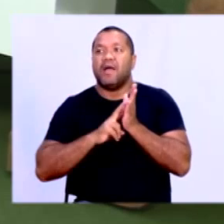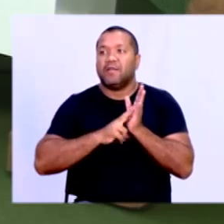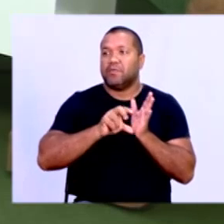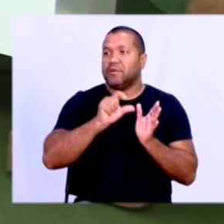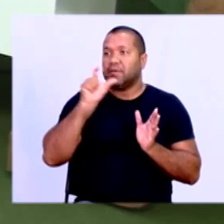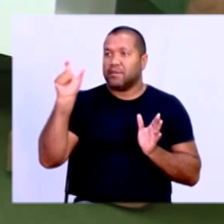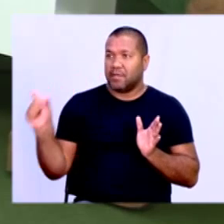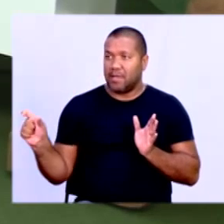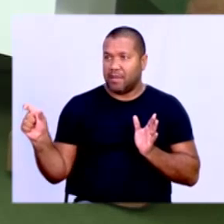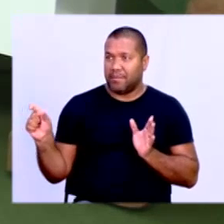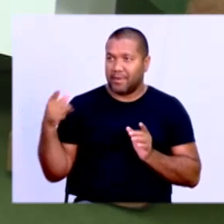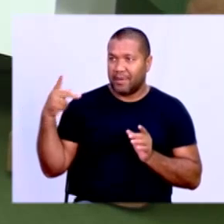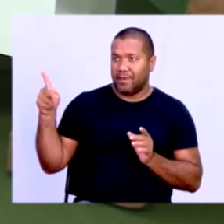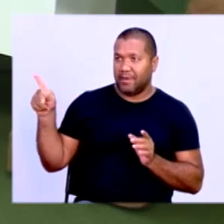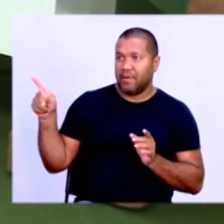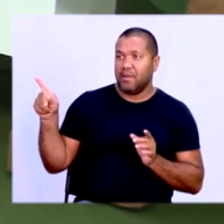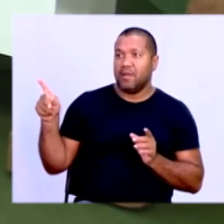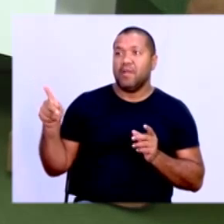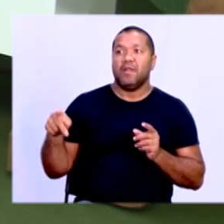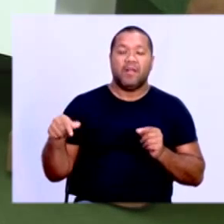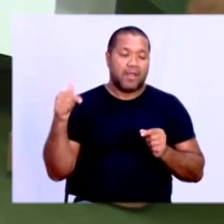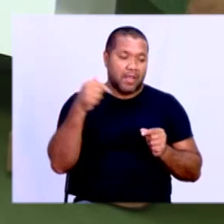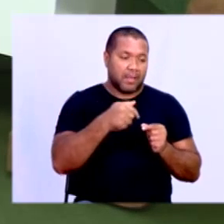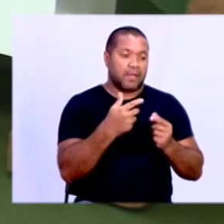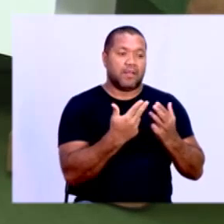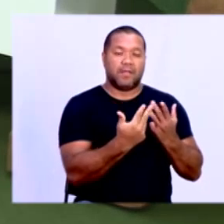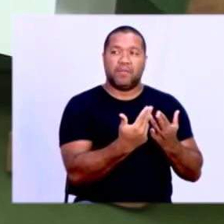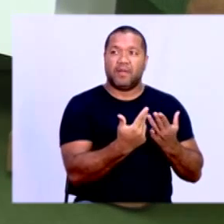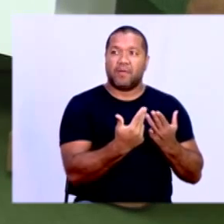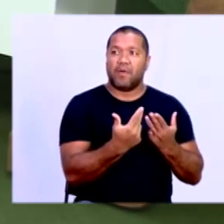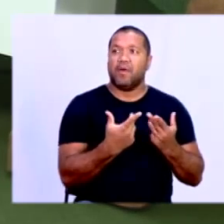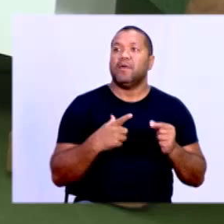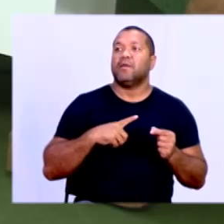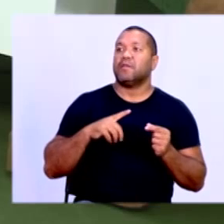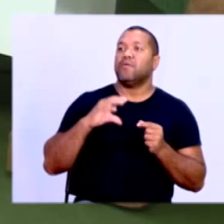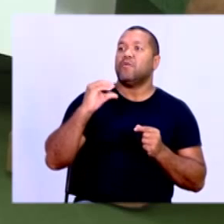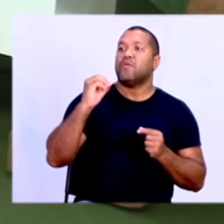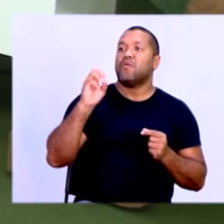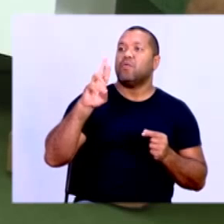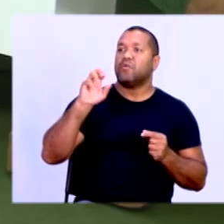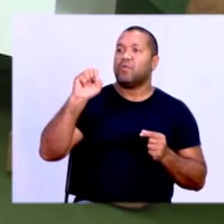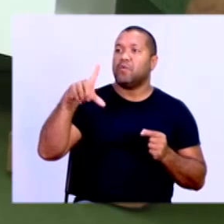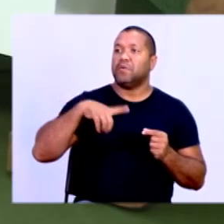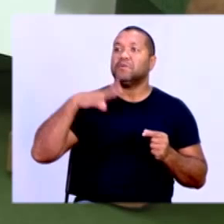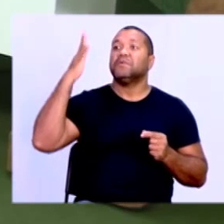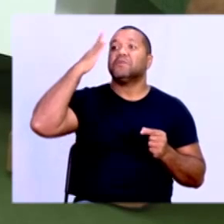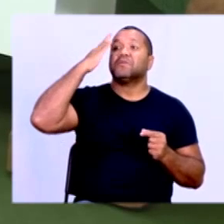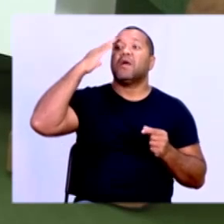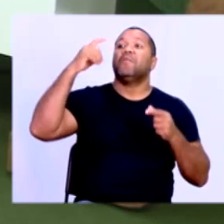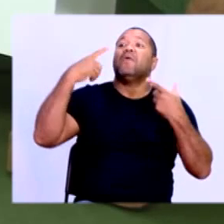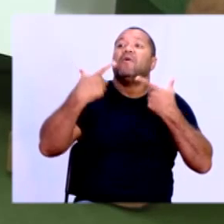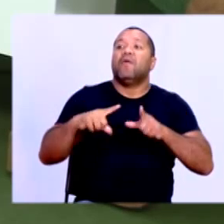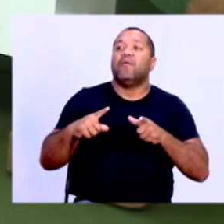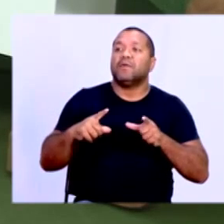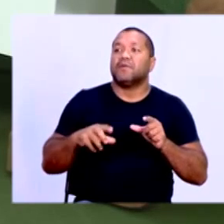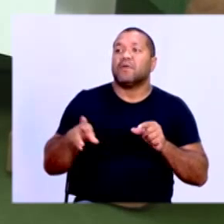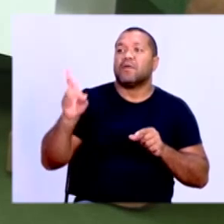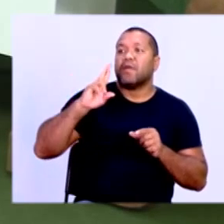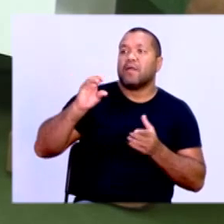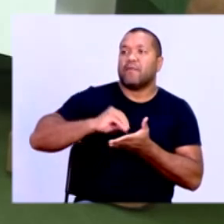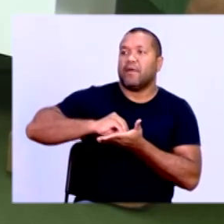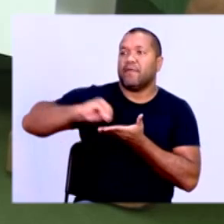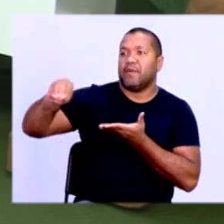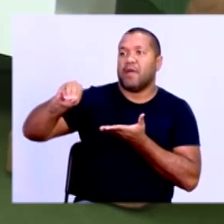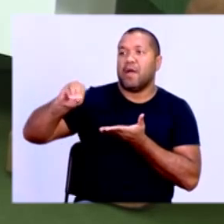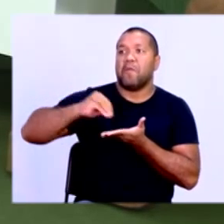sua, mesmo que nós estamos fazendo ao mesmo tempo. Então ele controla bem as rotas, sabe para onde enviar a